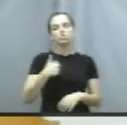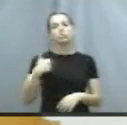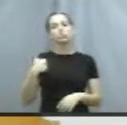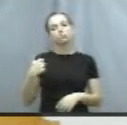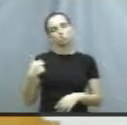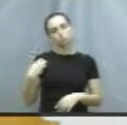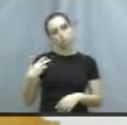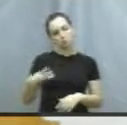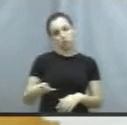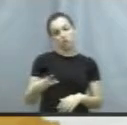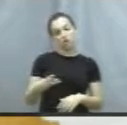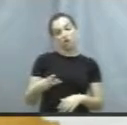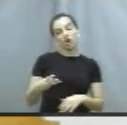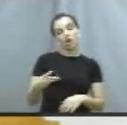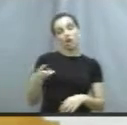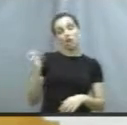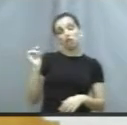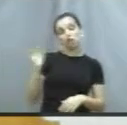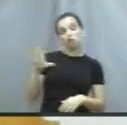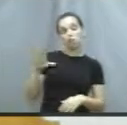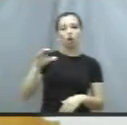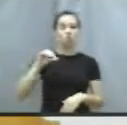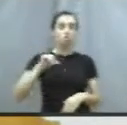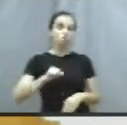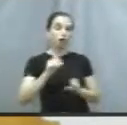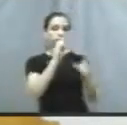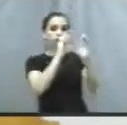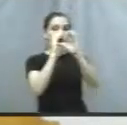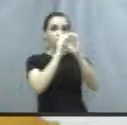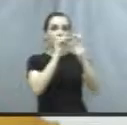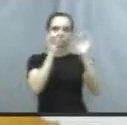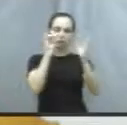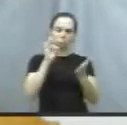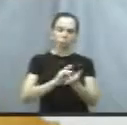Das 23, apenas 9 estão funcionando.